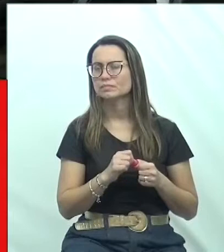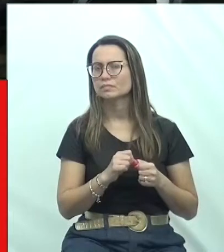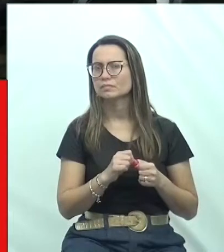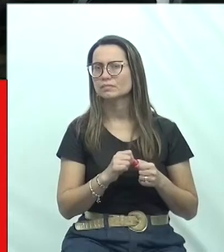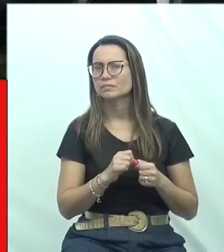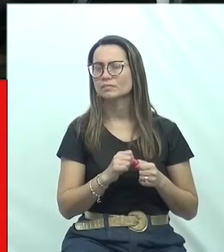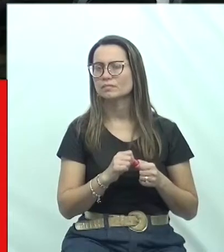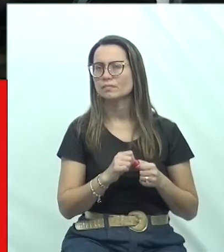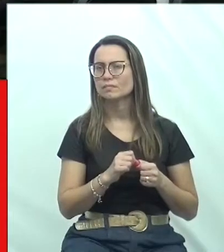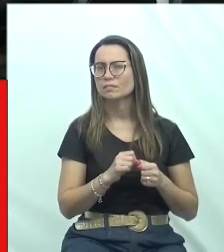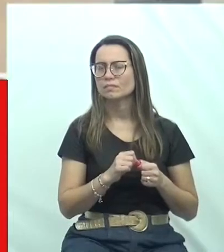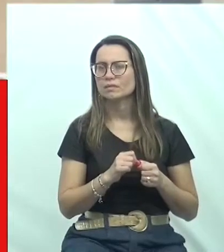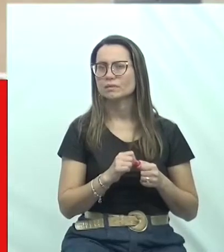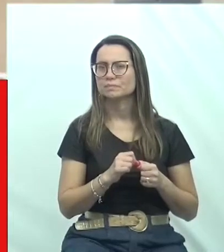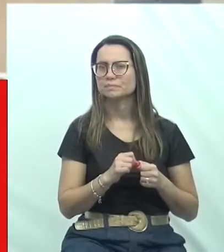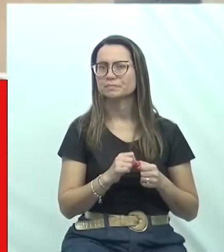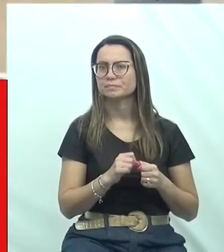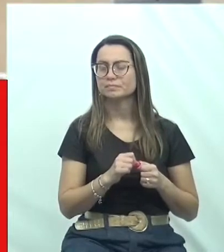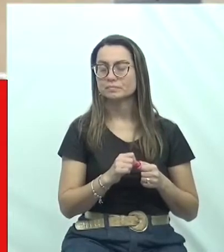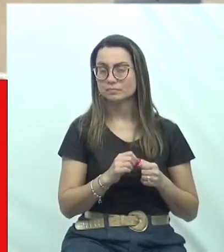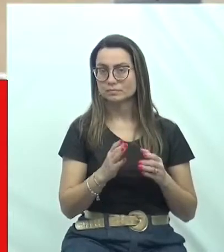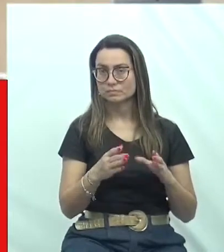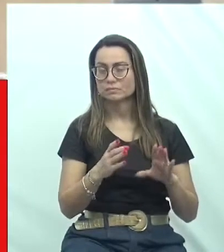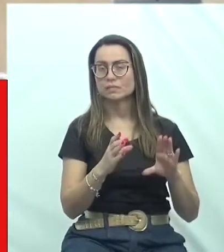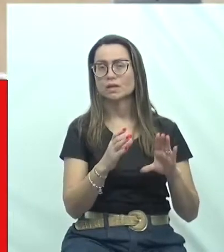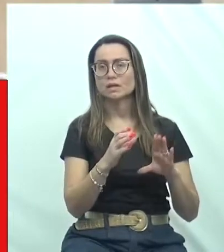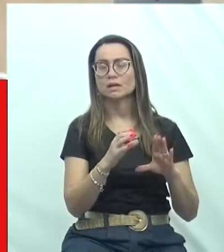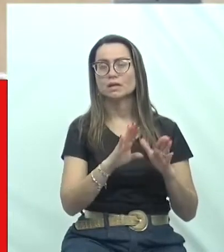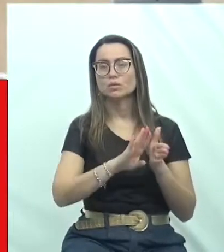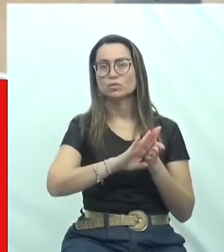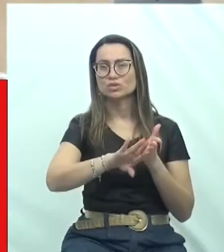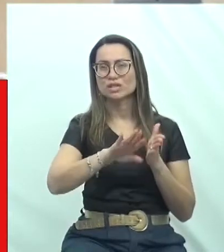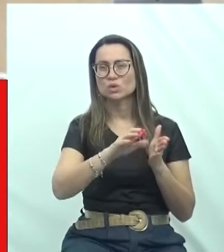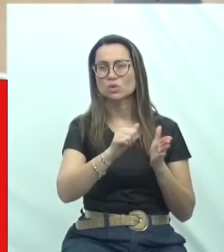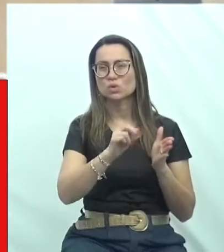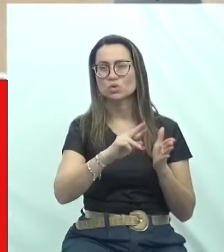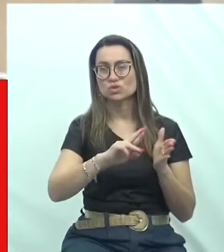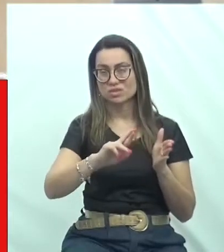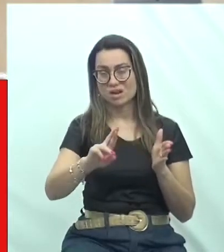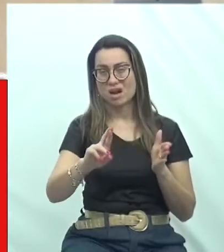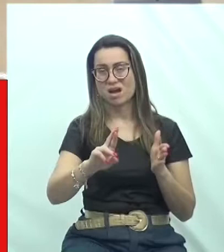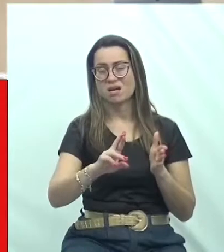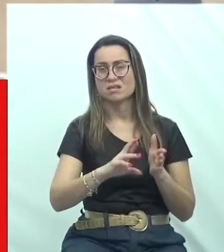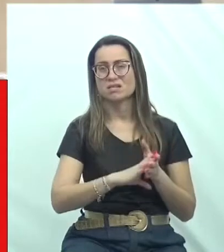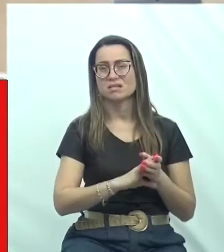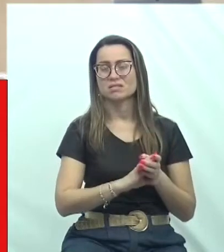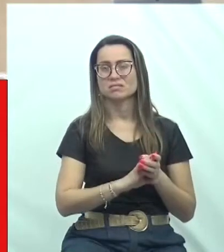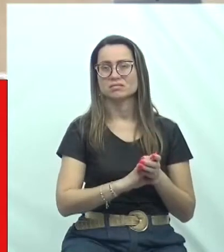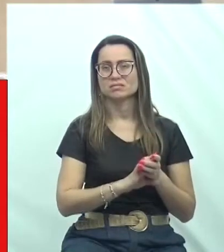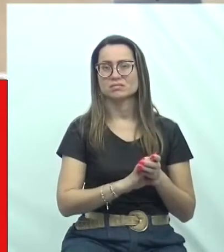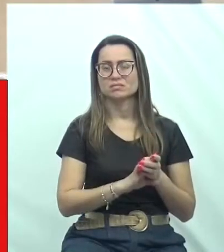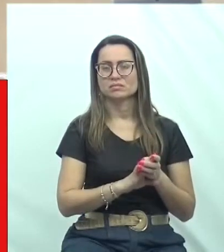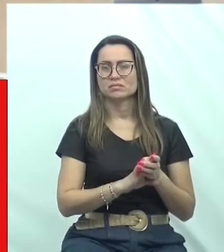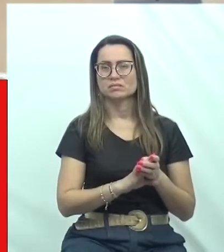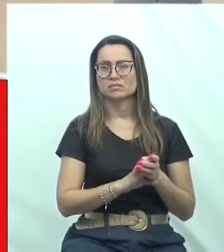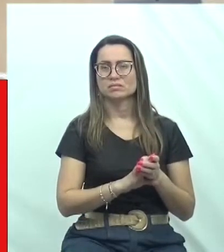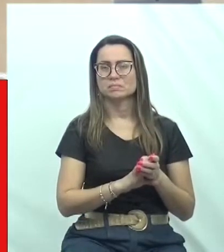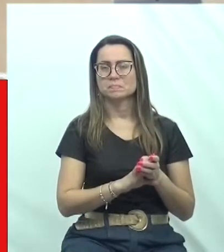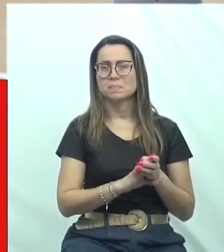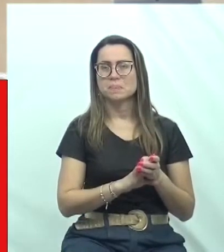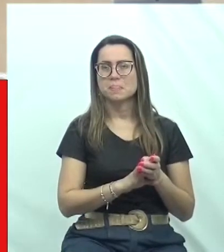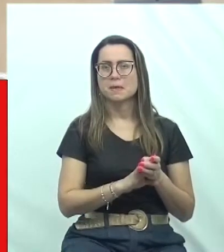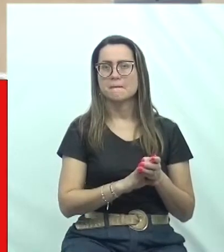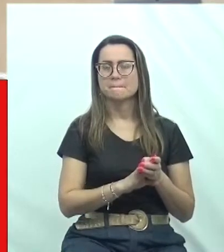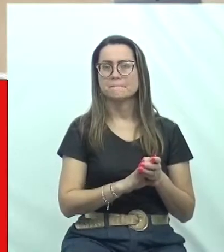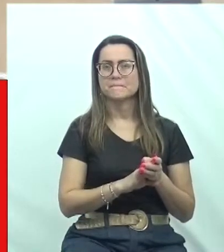Uhum. E esses eliminadores de ar, né, com relação a esse TAC, bate justamente o que